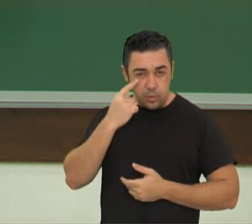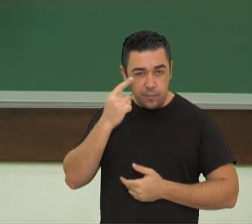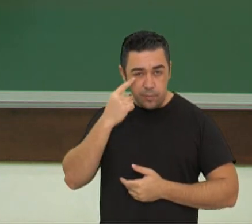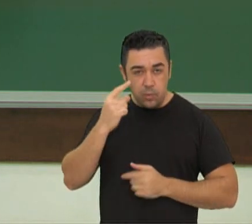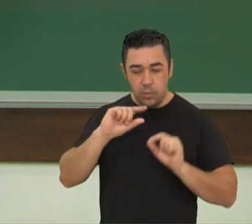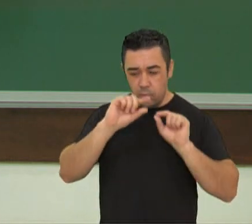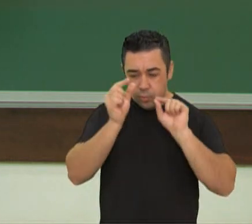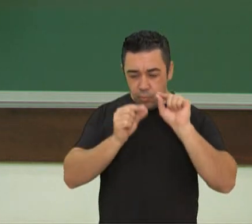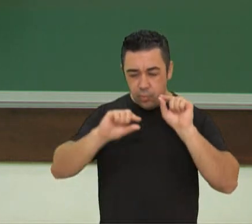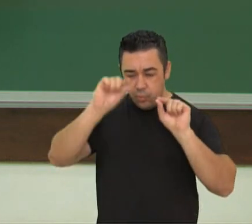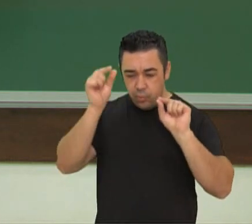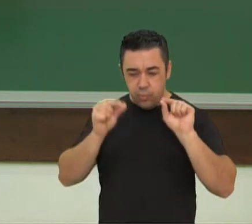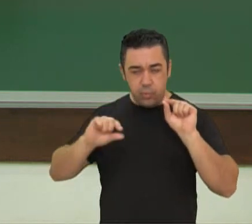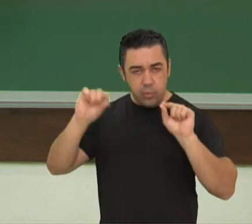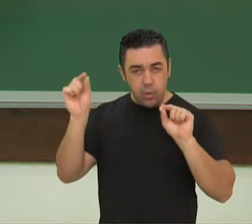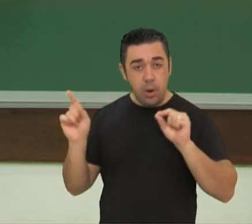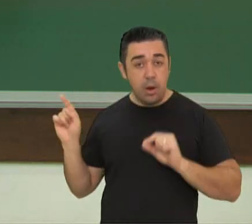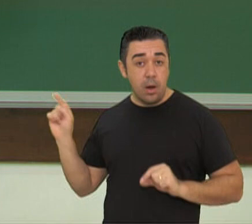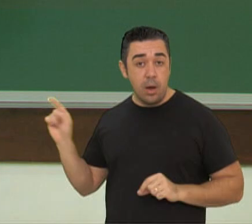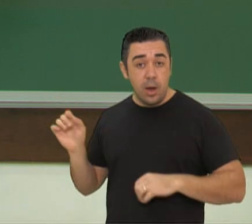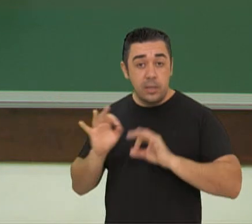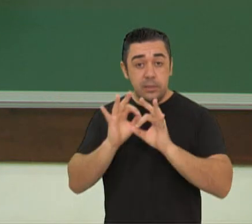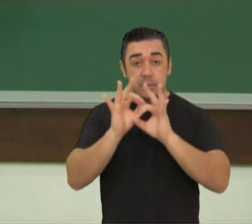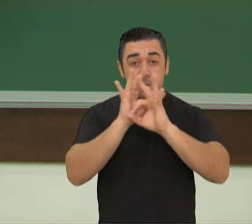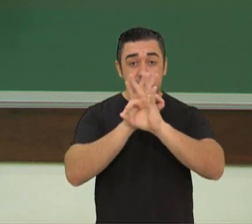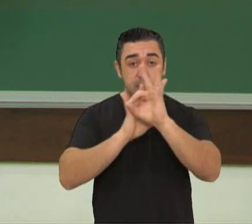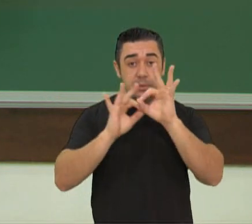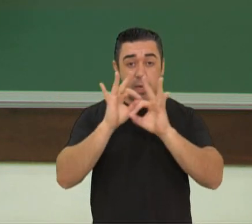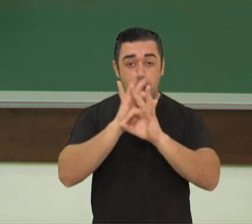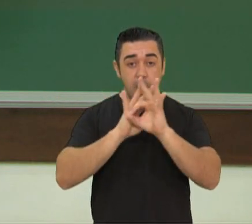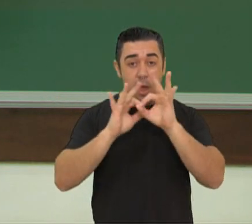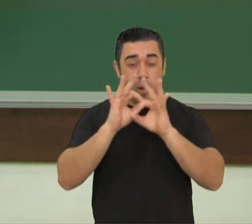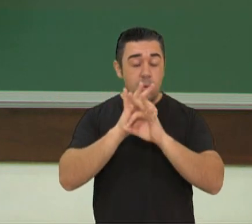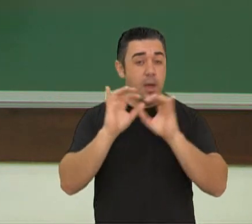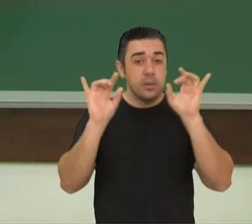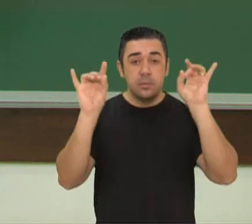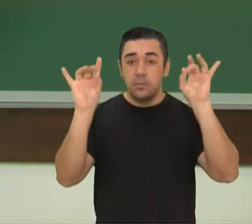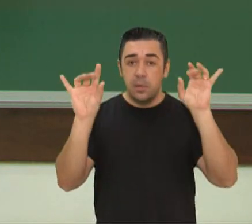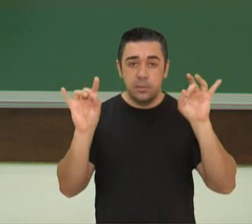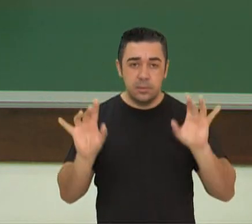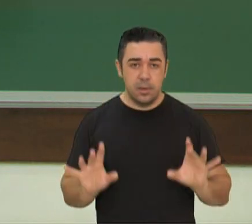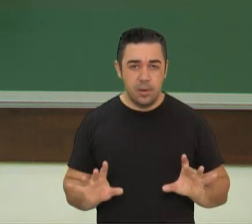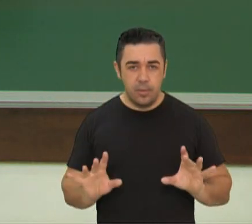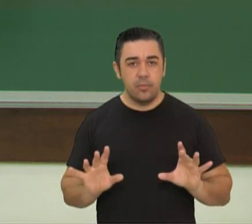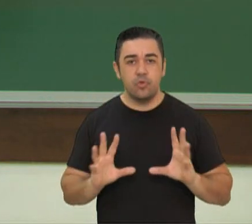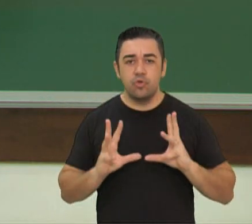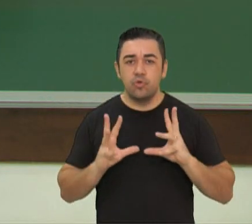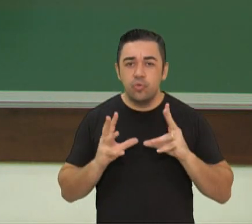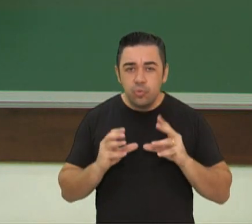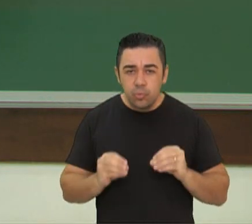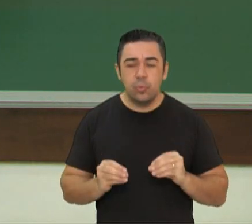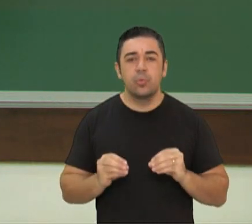apresenta, as células, elas são especiais. Elas são todas